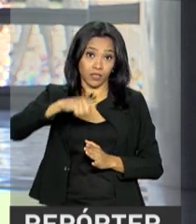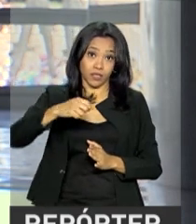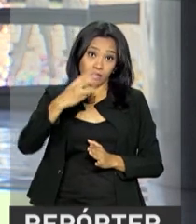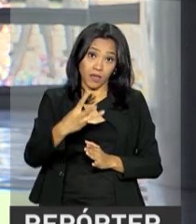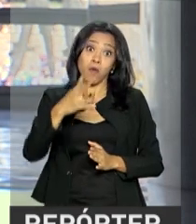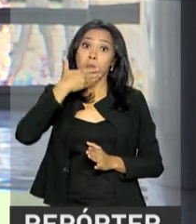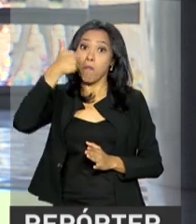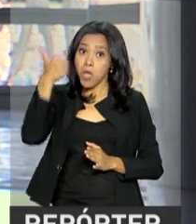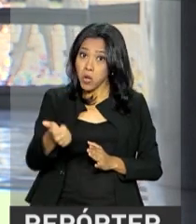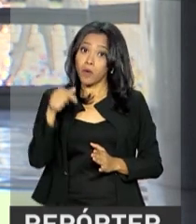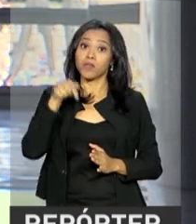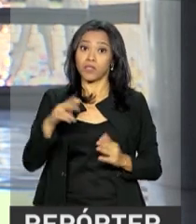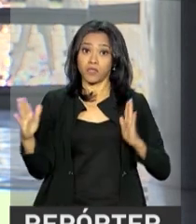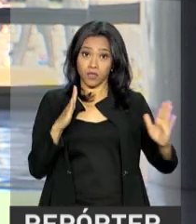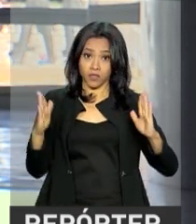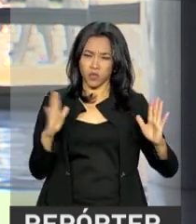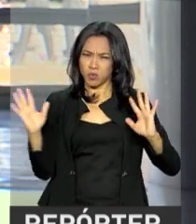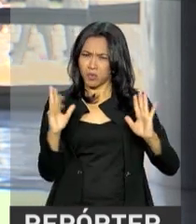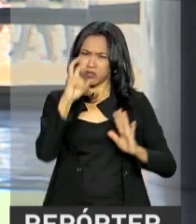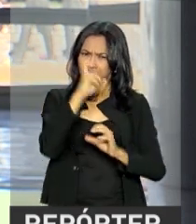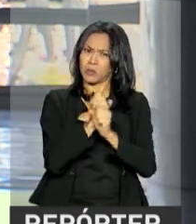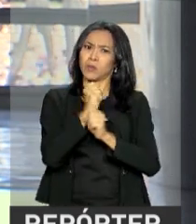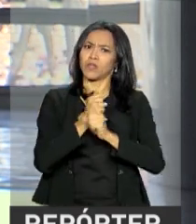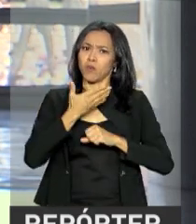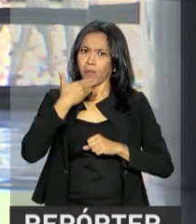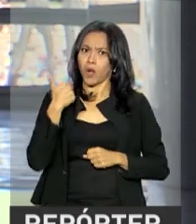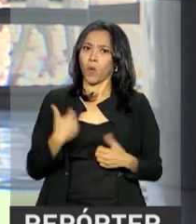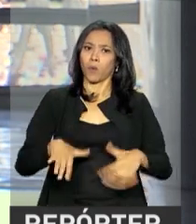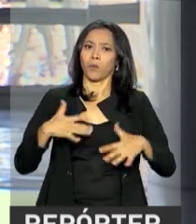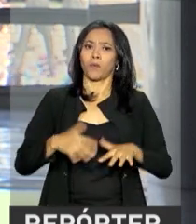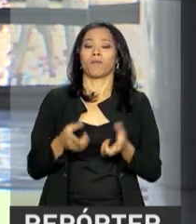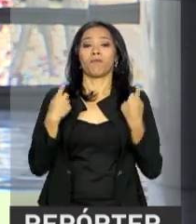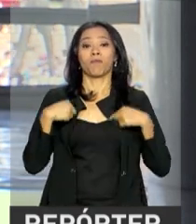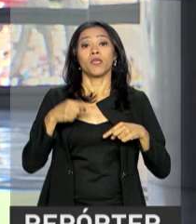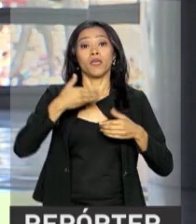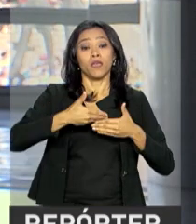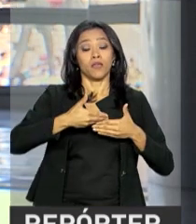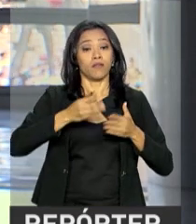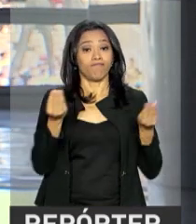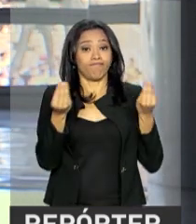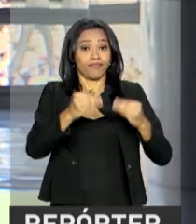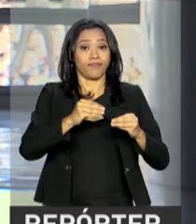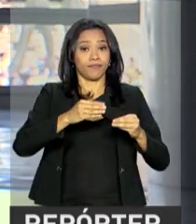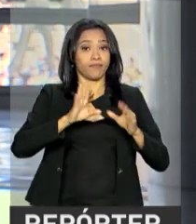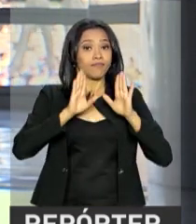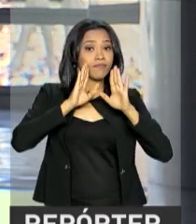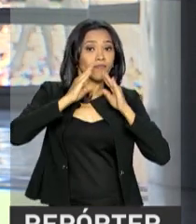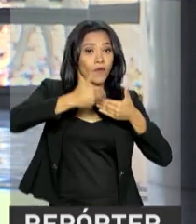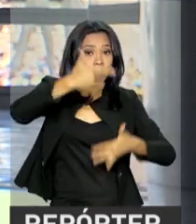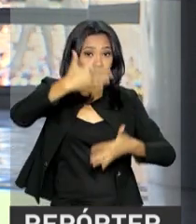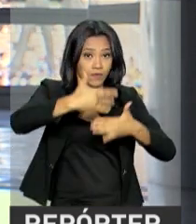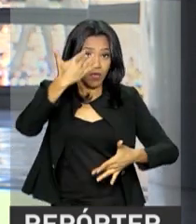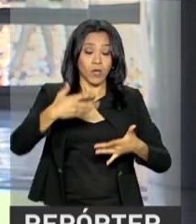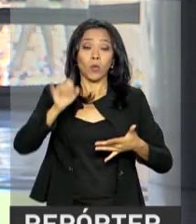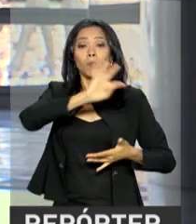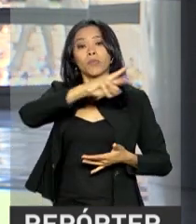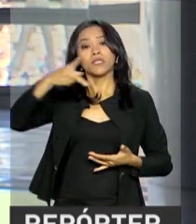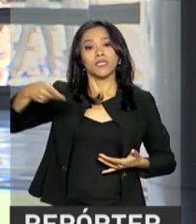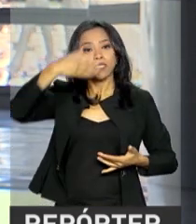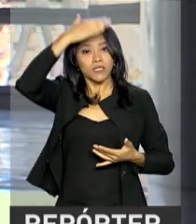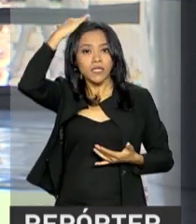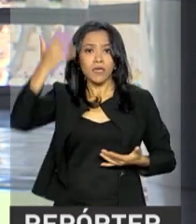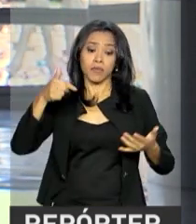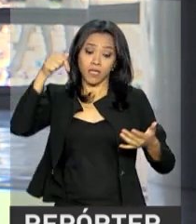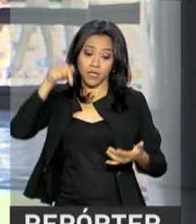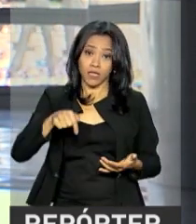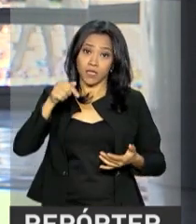para o período dos últimos cinco anos bom por uma rede social o presidente michel temer lembrou que sancionou